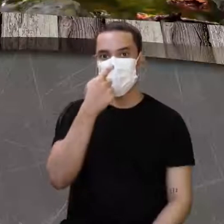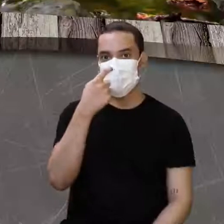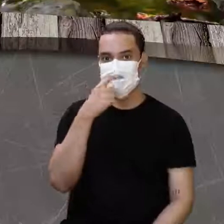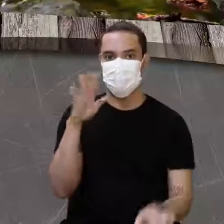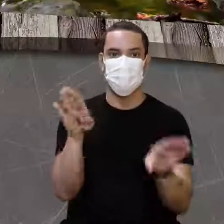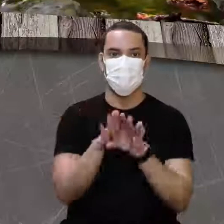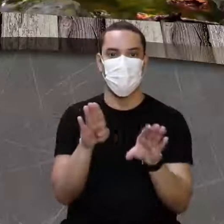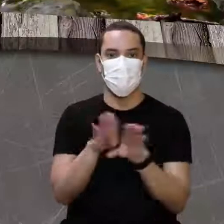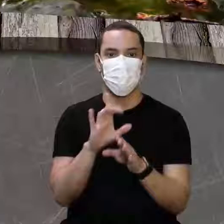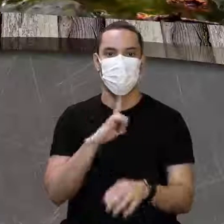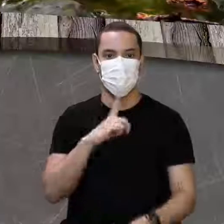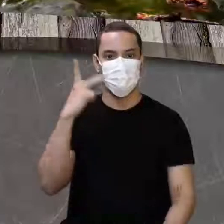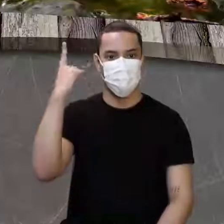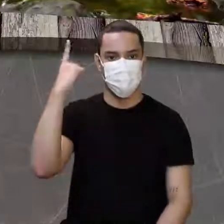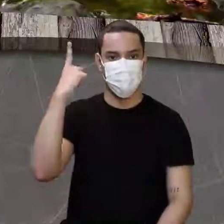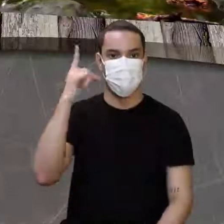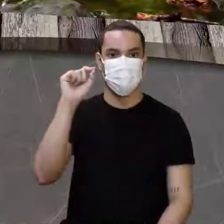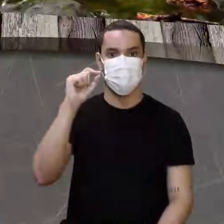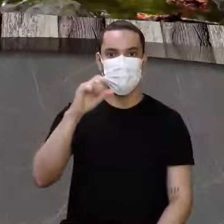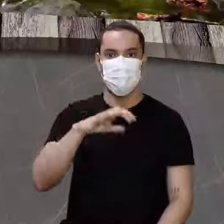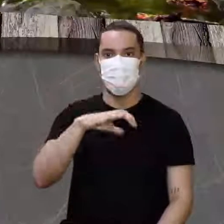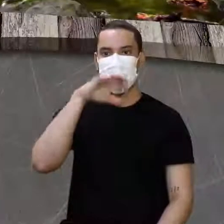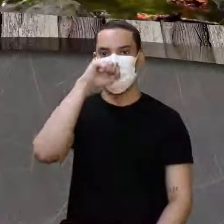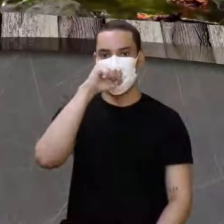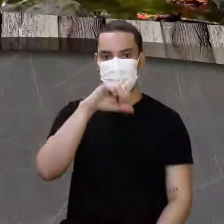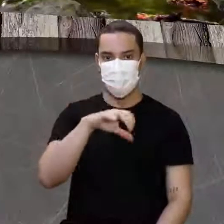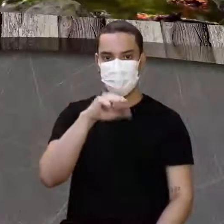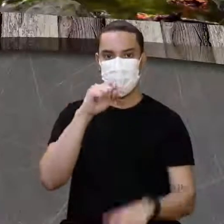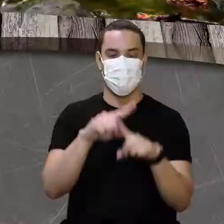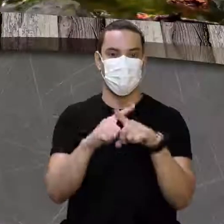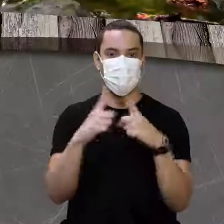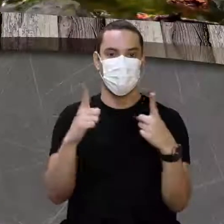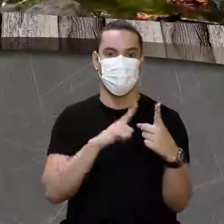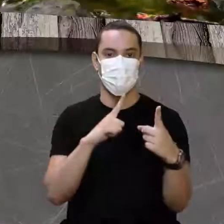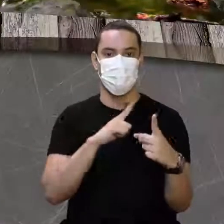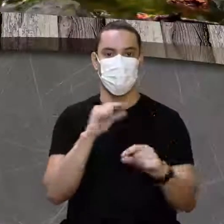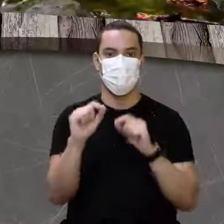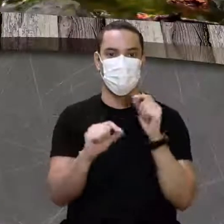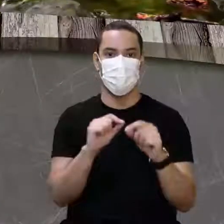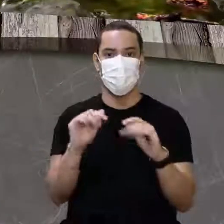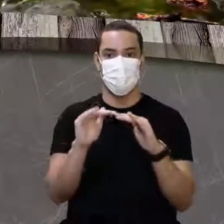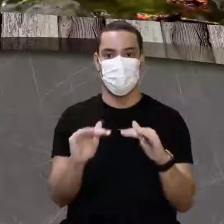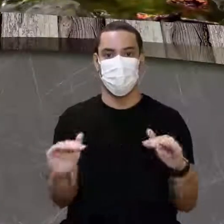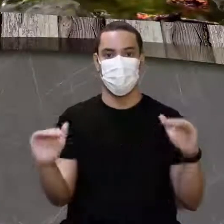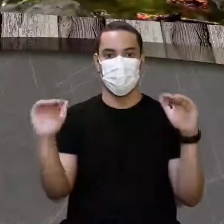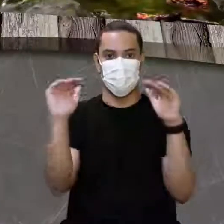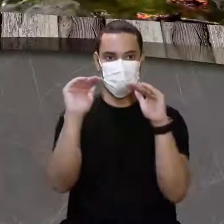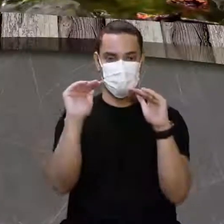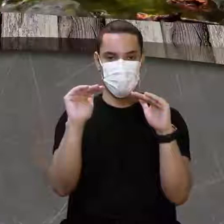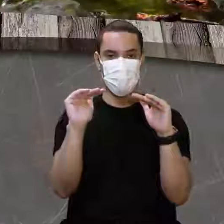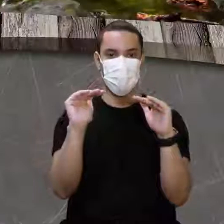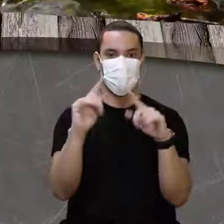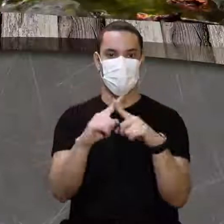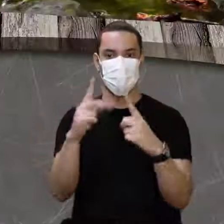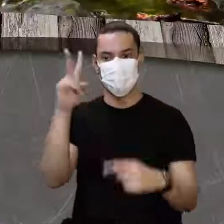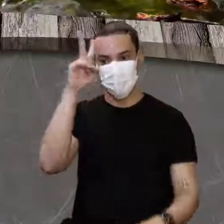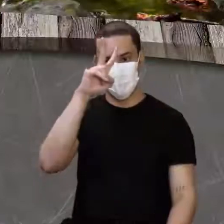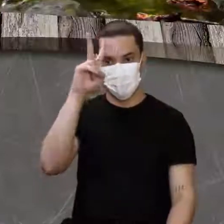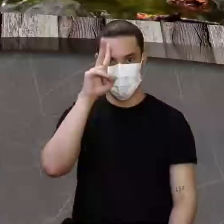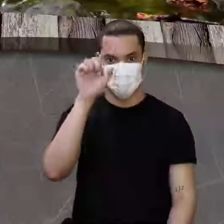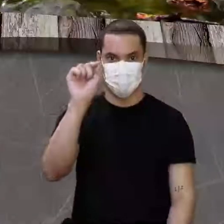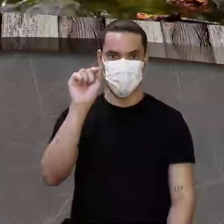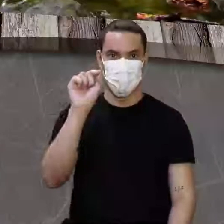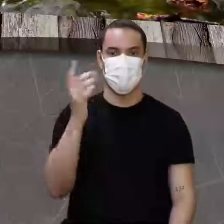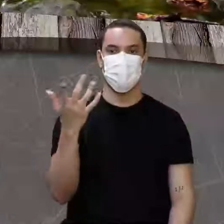normalmente os animais que têm, né, essa respiração, eles vão ter essas narinas na parte superior. Aí a gente lembra também